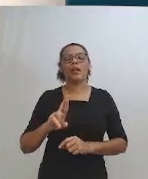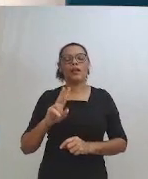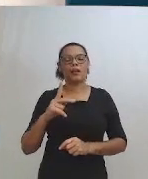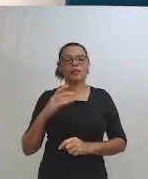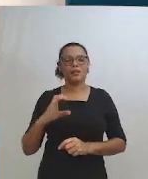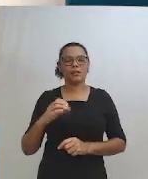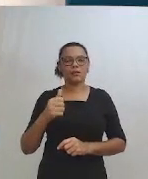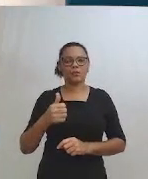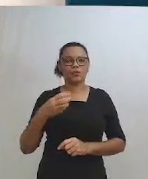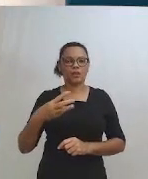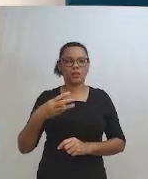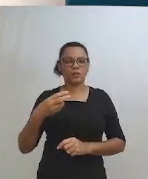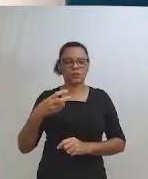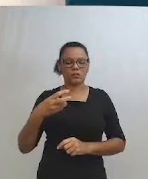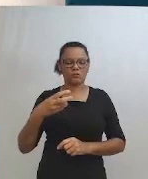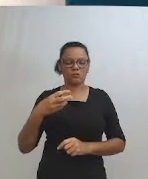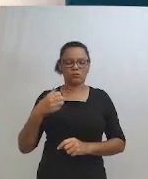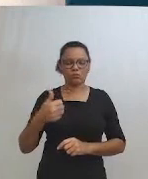132453,